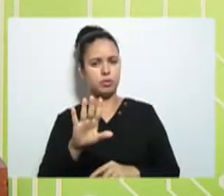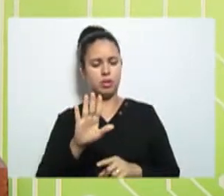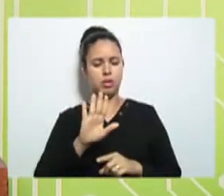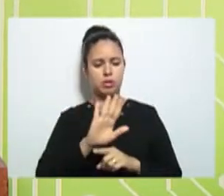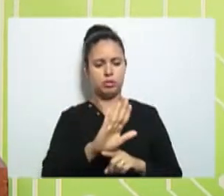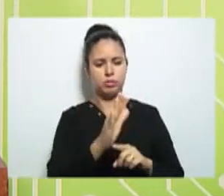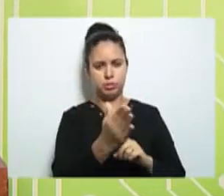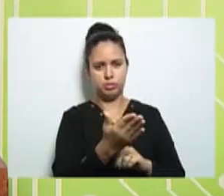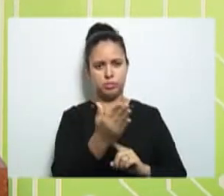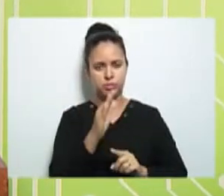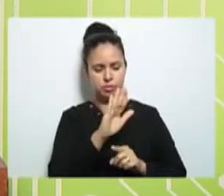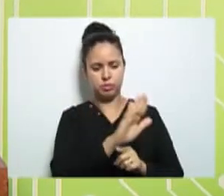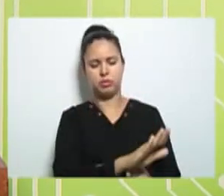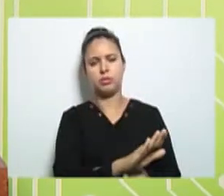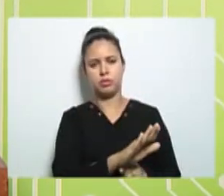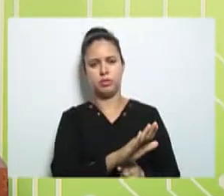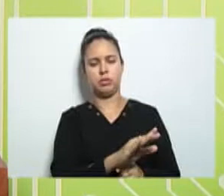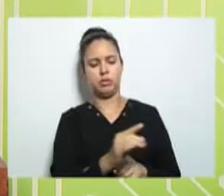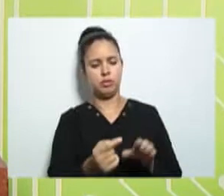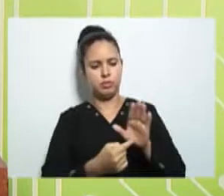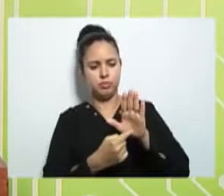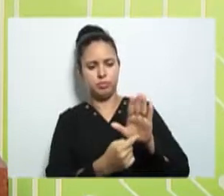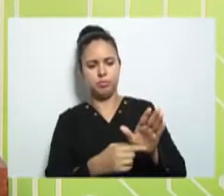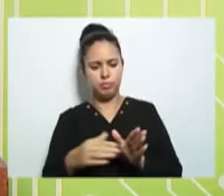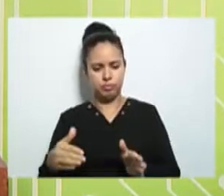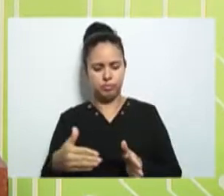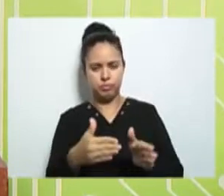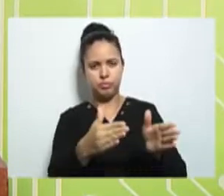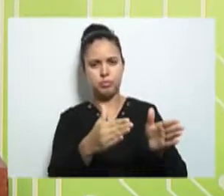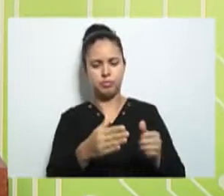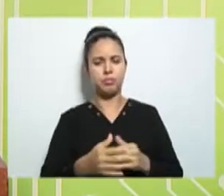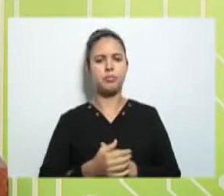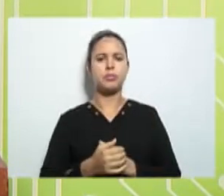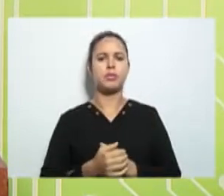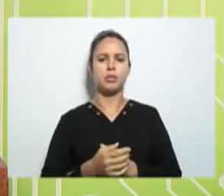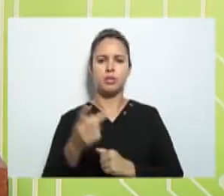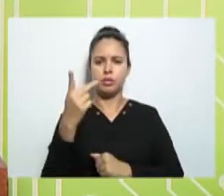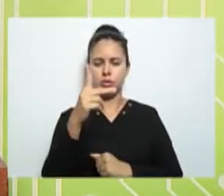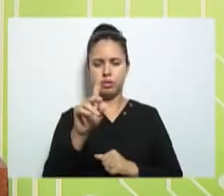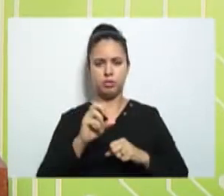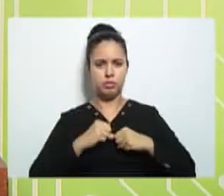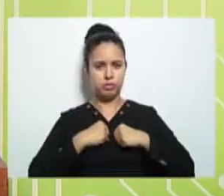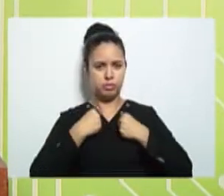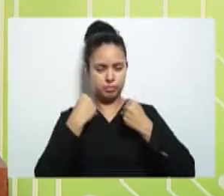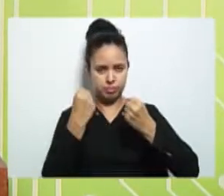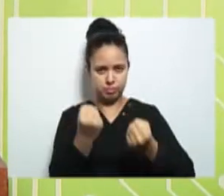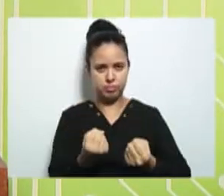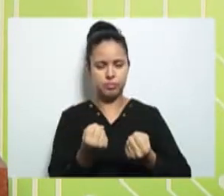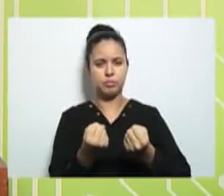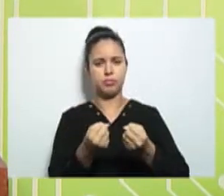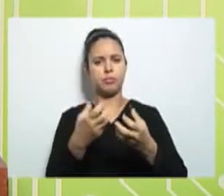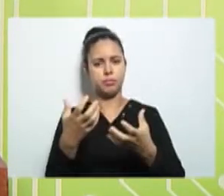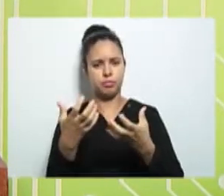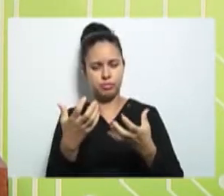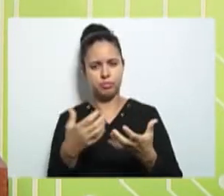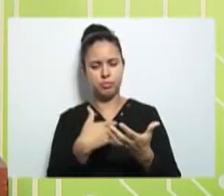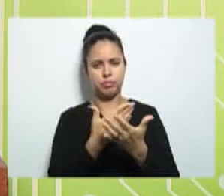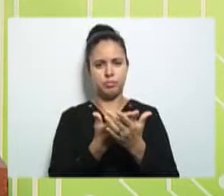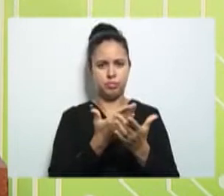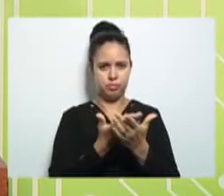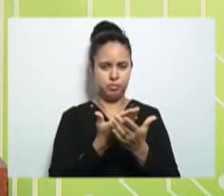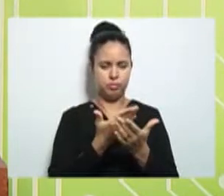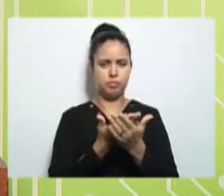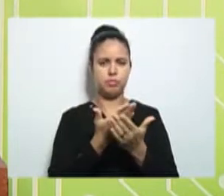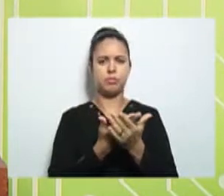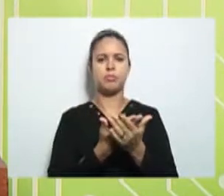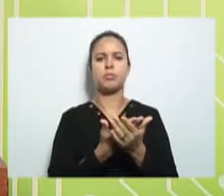ele vai te mostrar os caminhos e a forma de você fazer. Vai depender muito mais do aluno do que do professor propriamente dito.